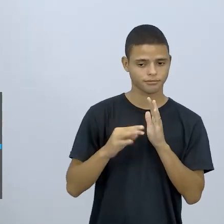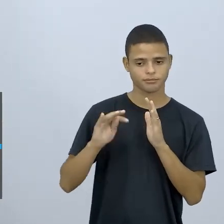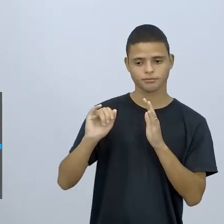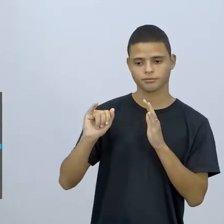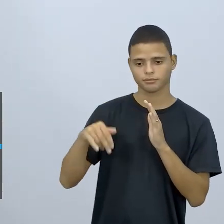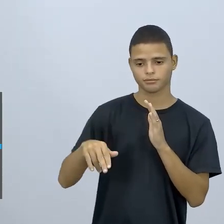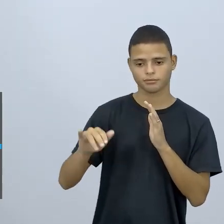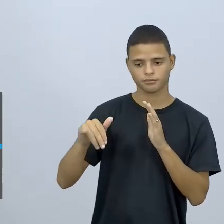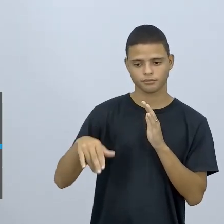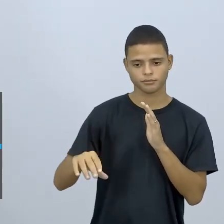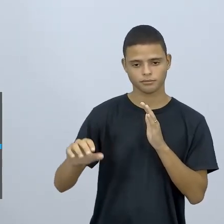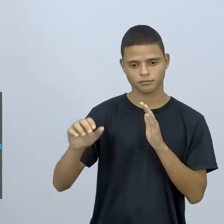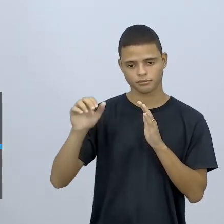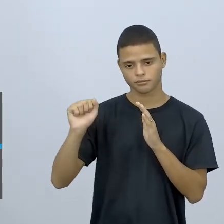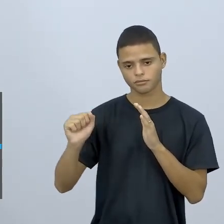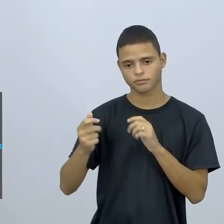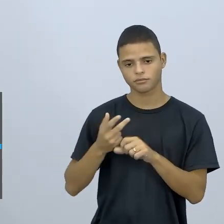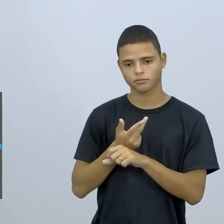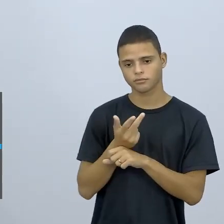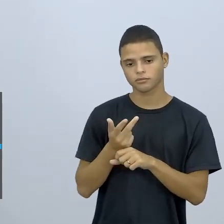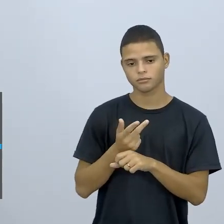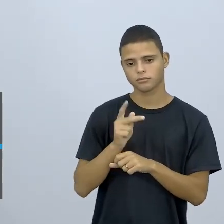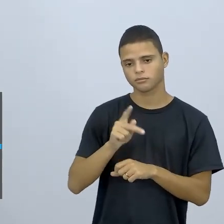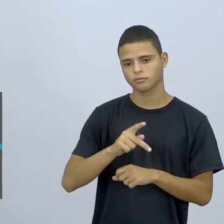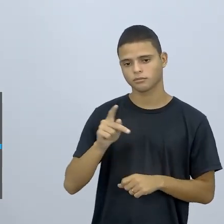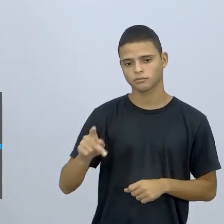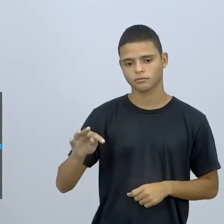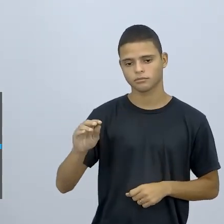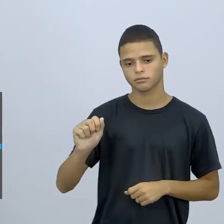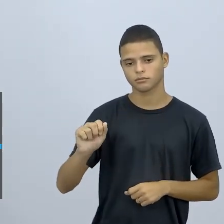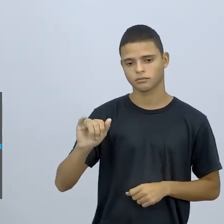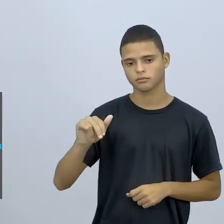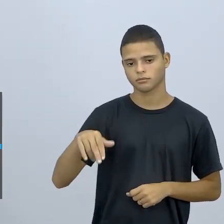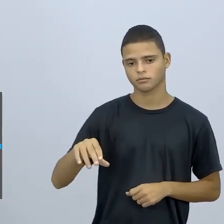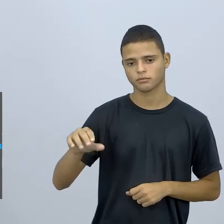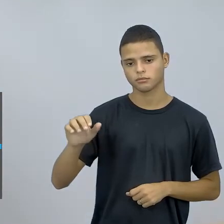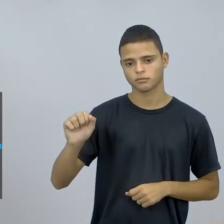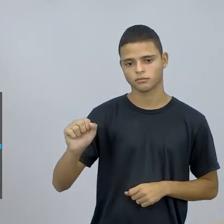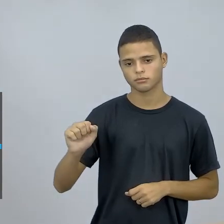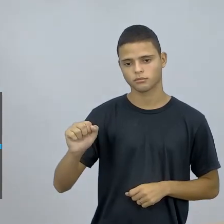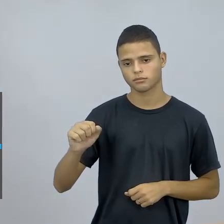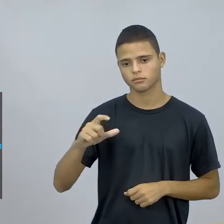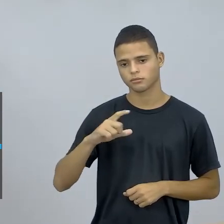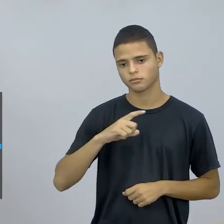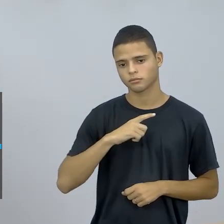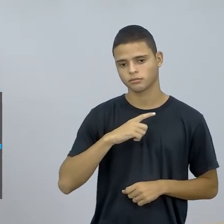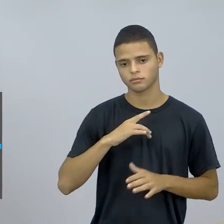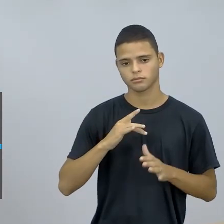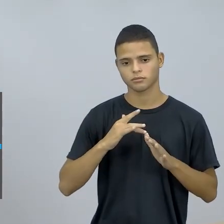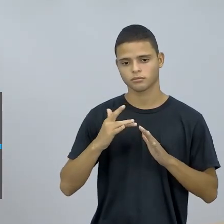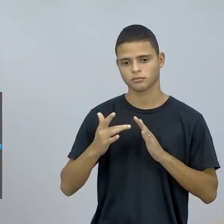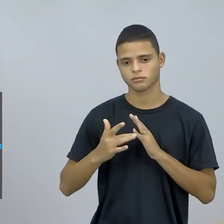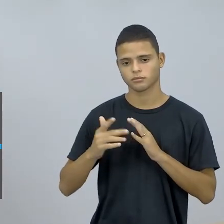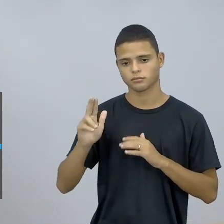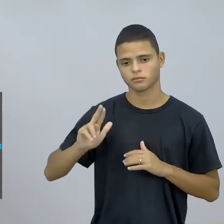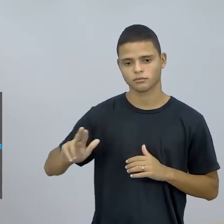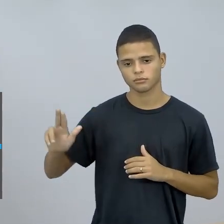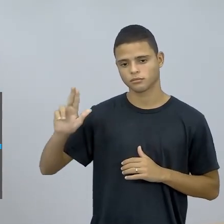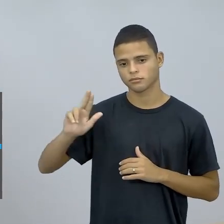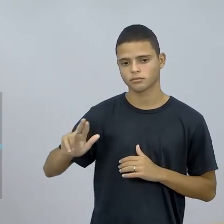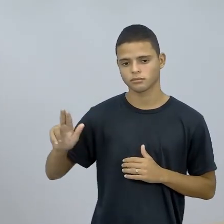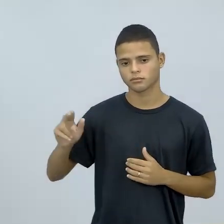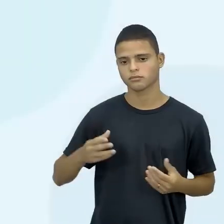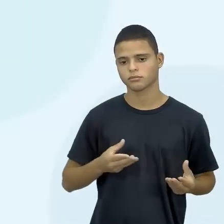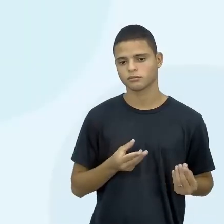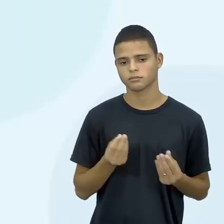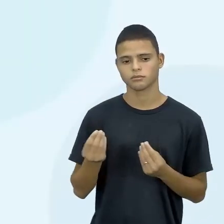e procurem a professora Tânia. Você tem rede social, Tânia? Eu tenho, mas eu não costuma